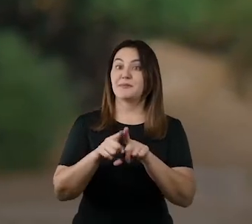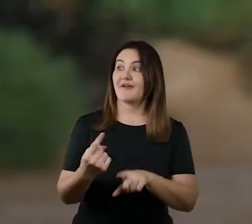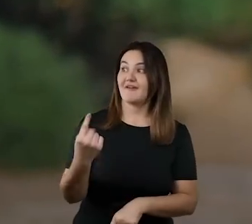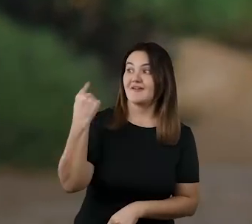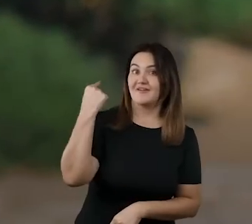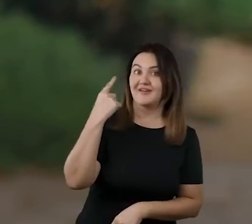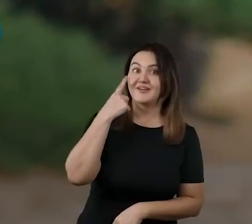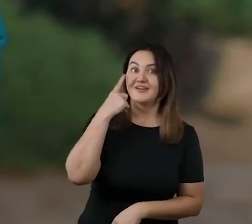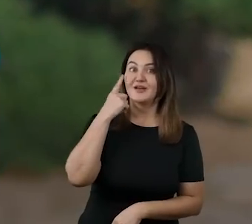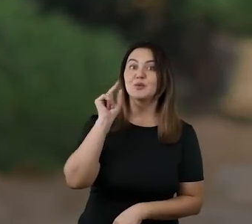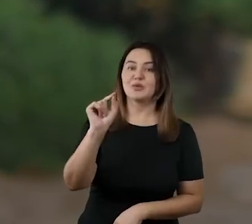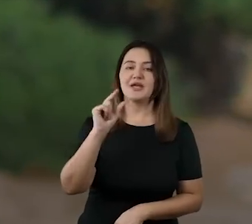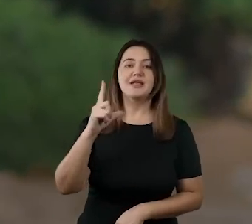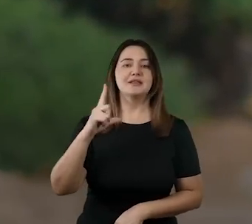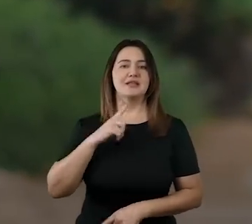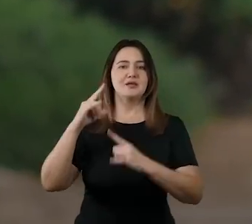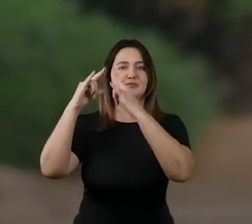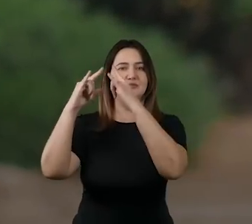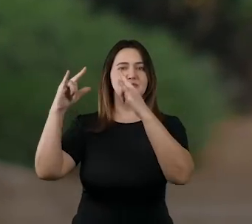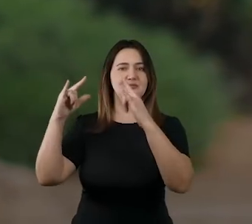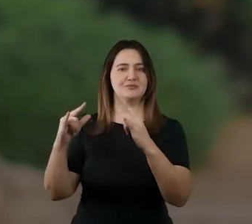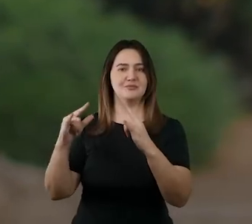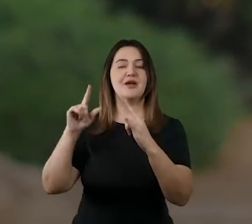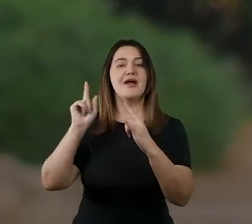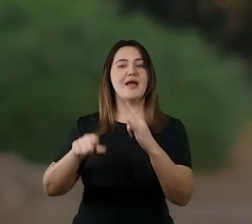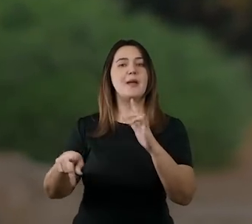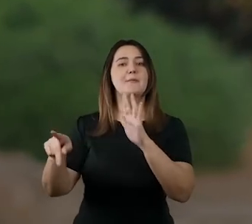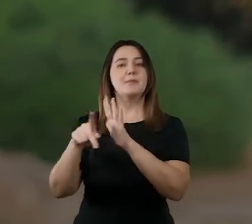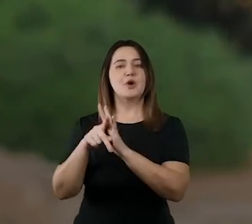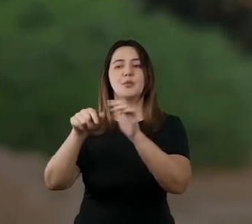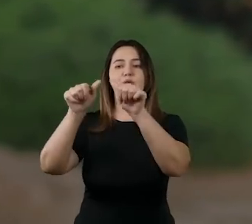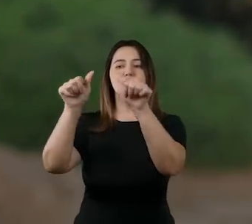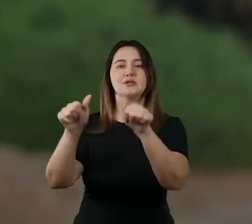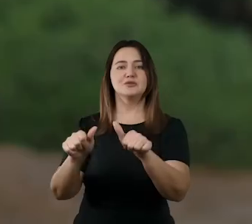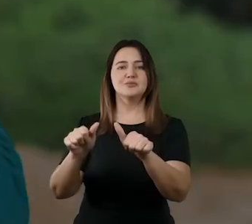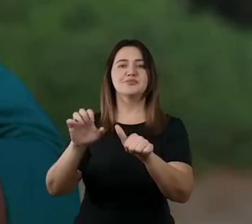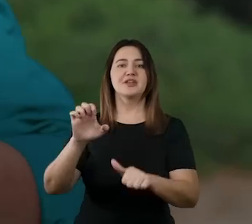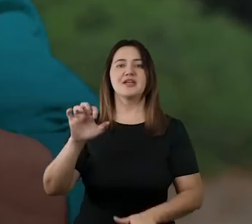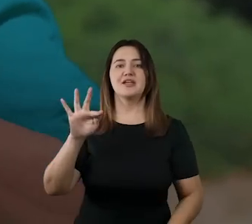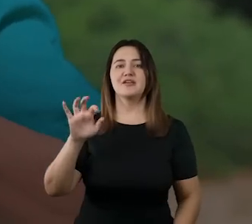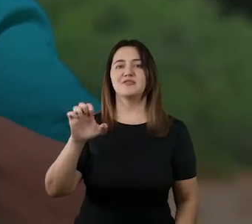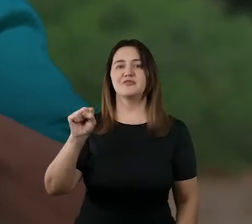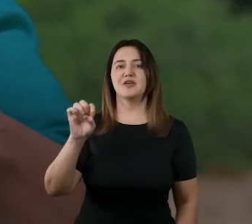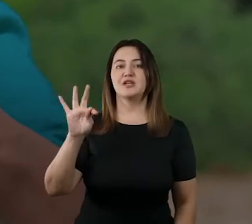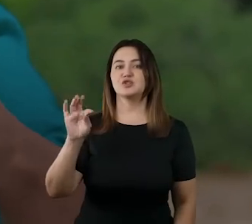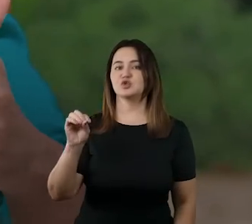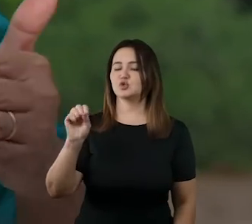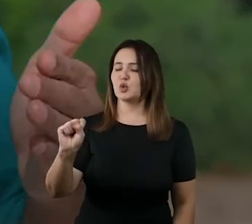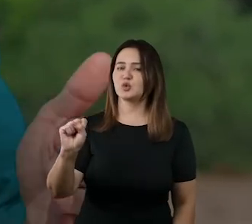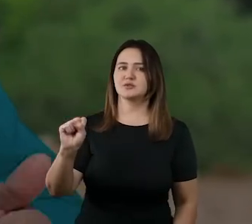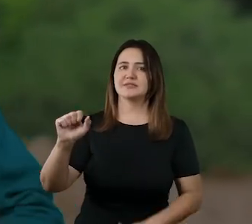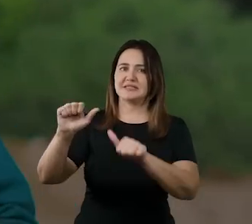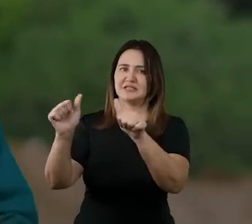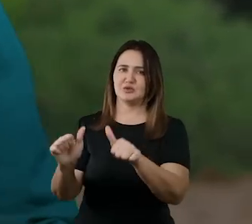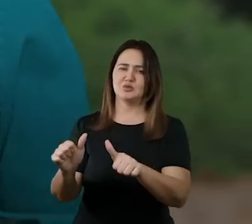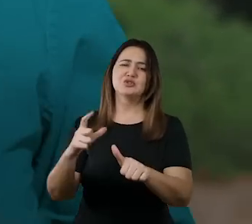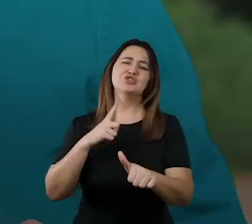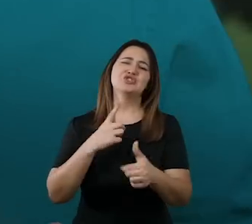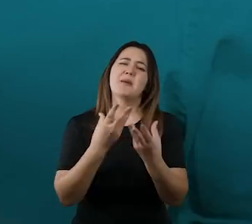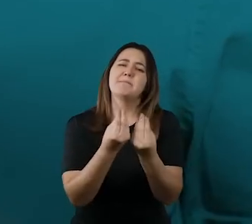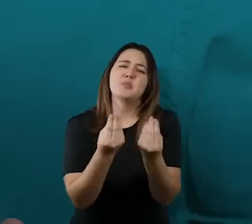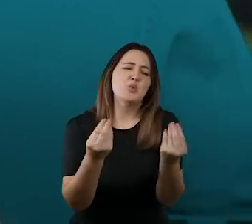desses monumentos sagrados daquela época, o templo do deus Hefestos. Os gregos adoravam diferentes divindades, eles